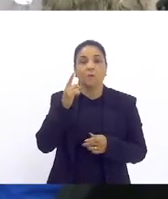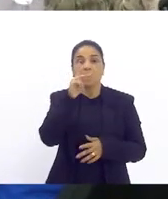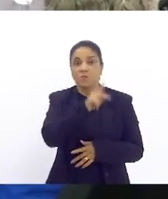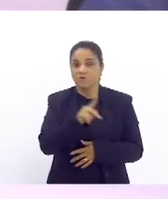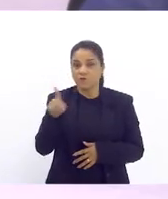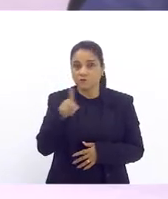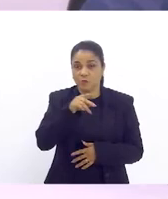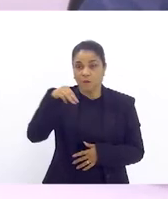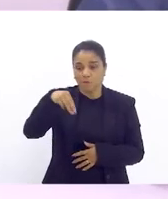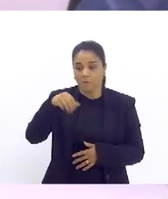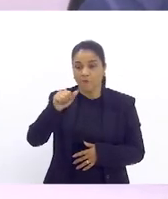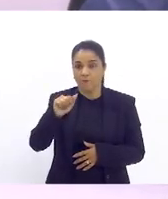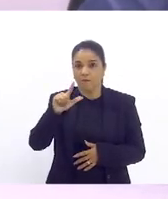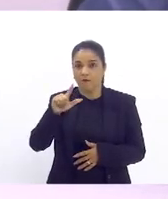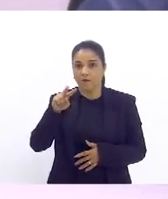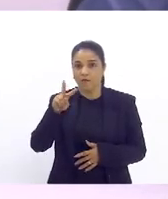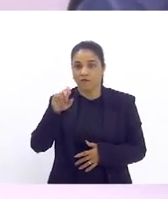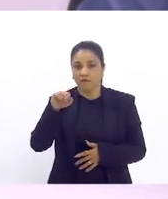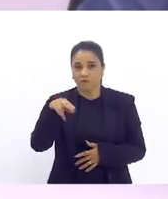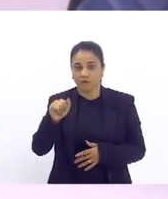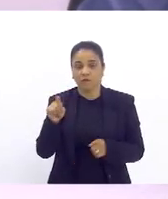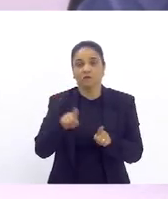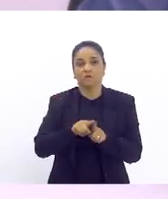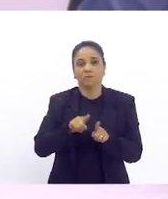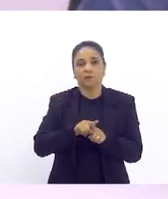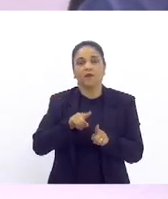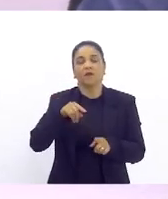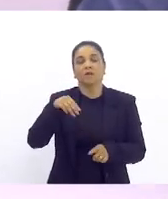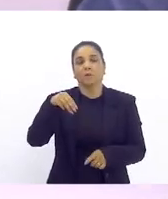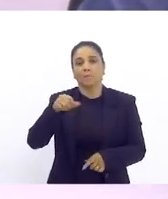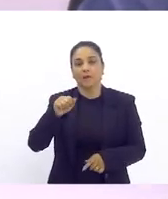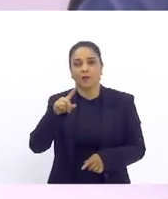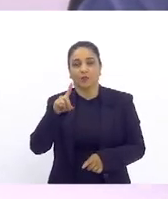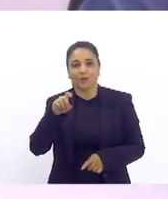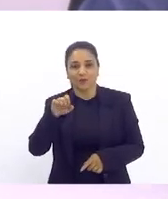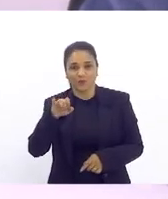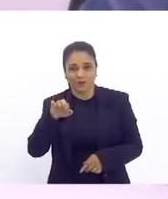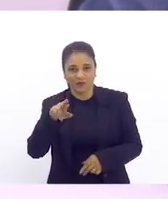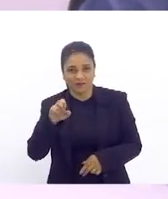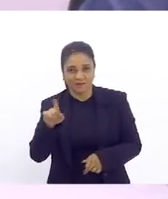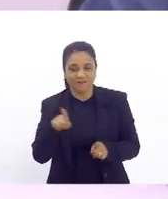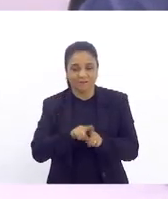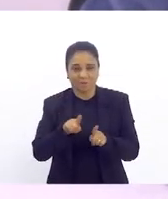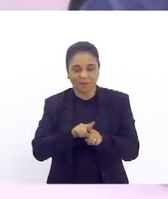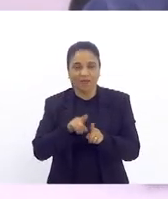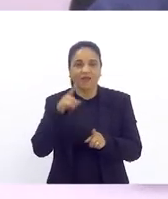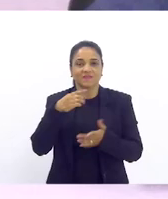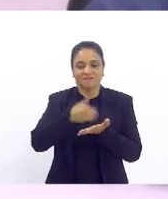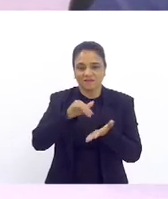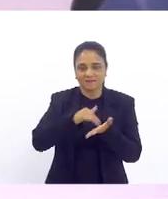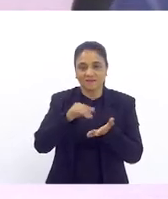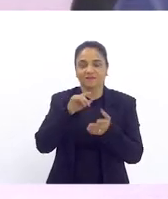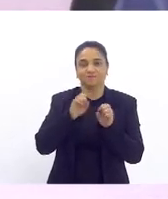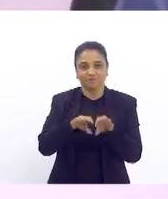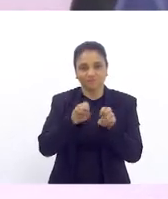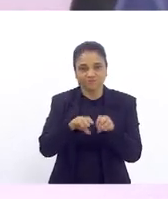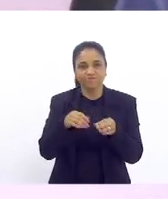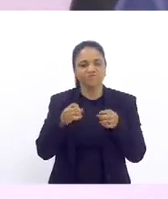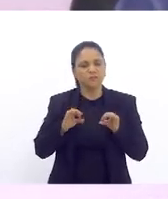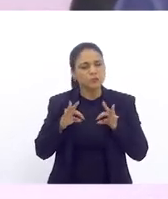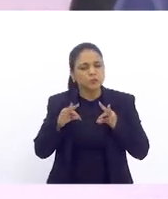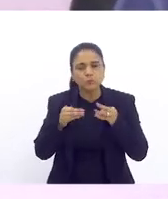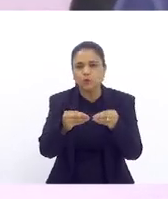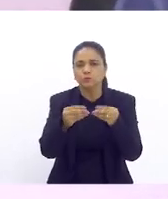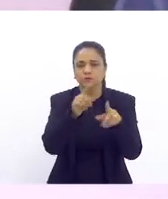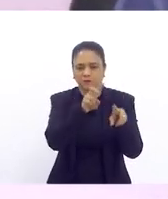e o professor Madureira do fórum Estadual de Educação eu quero cumprimentar a todos aqui presentes e faço